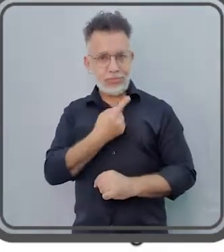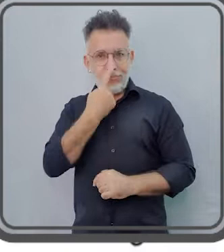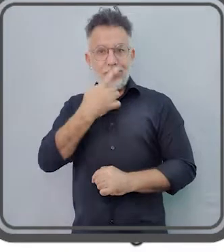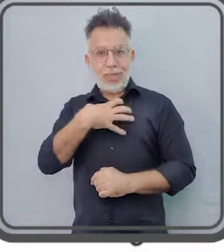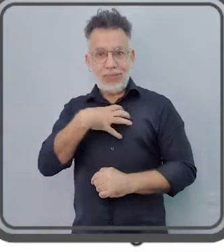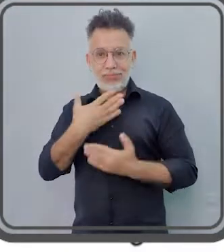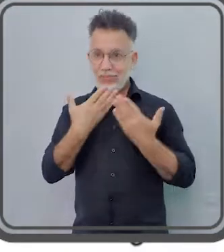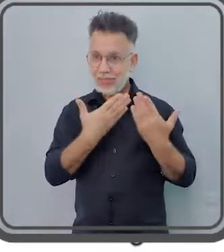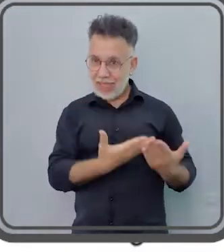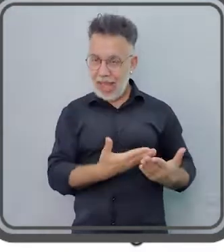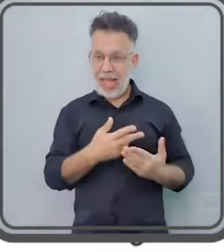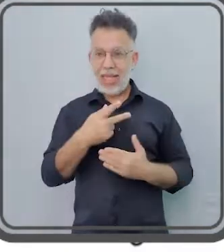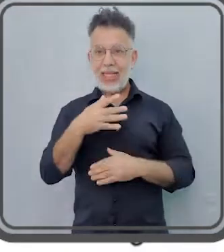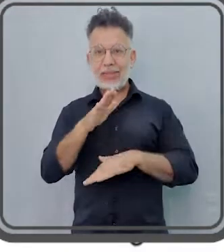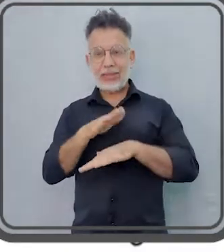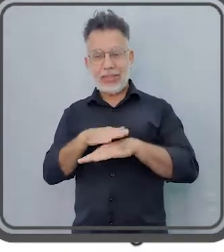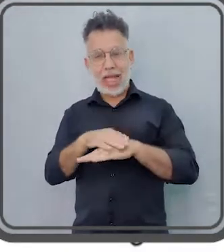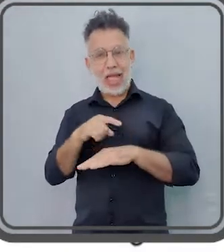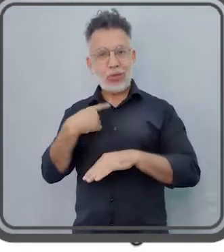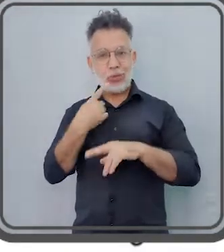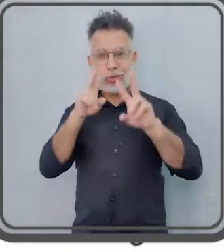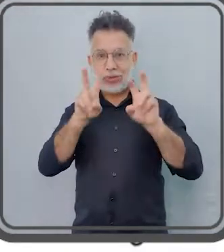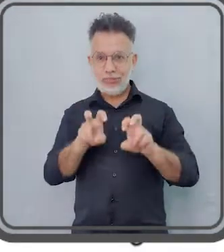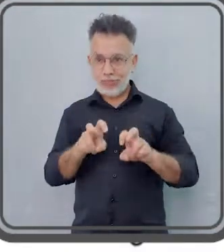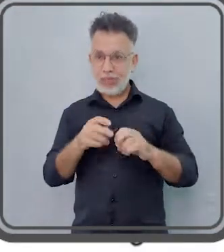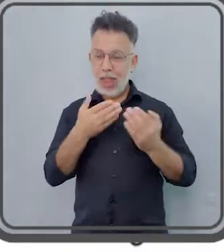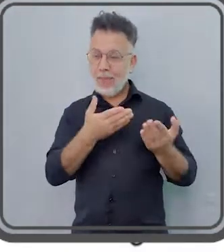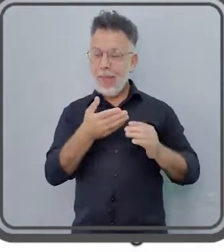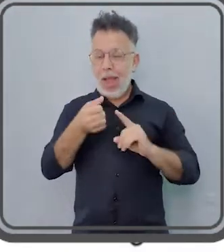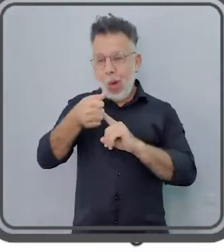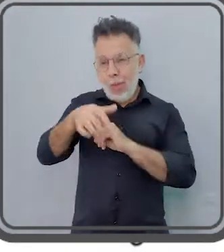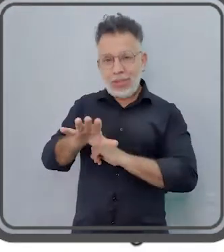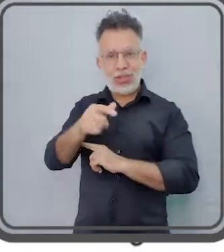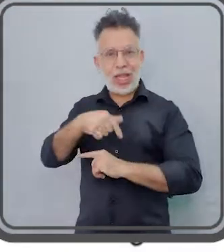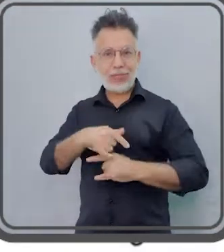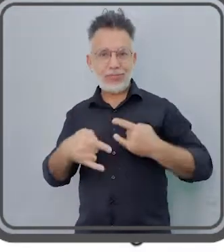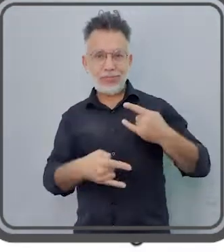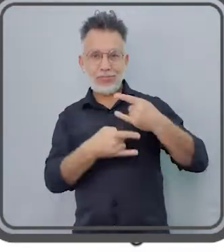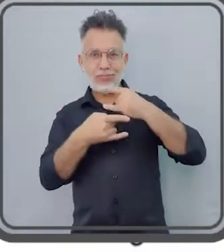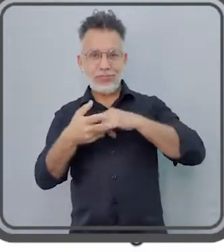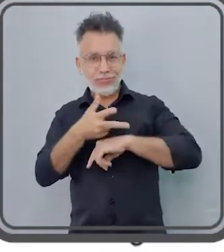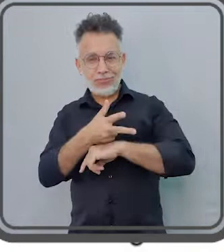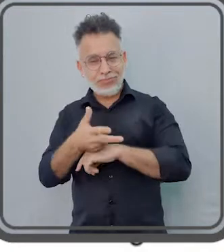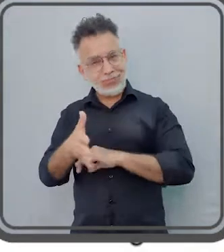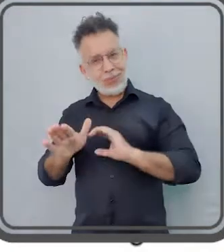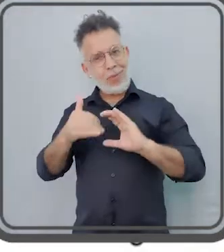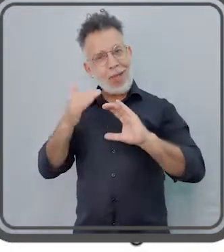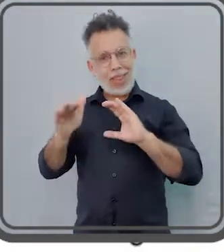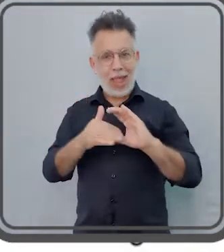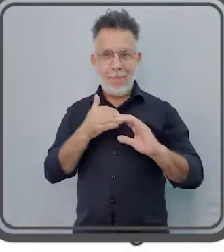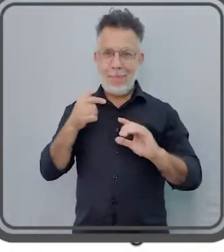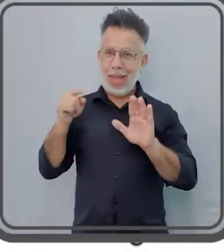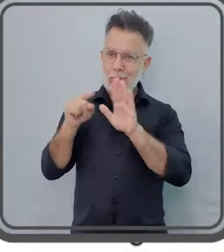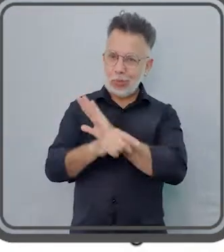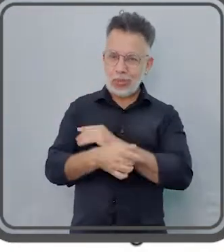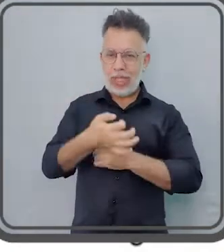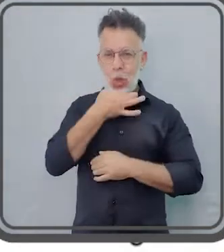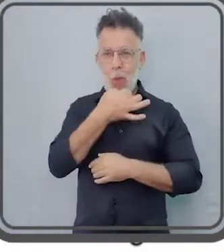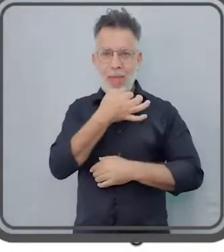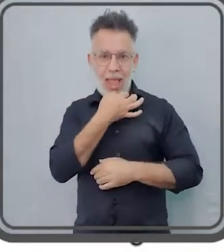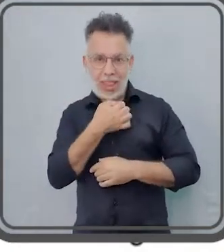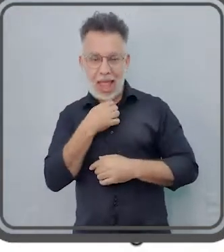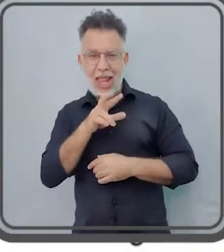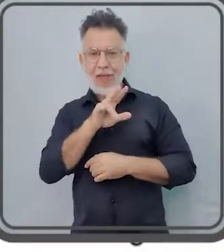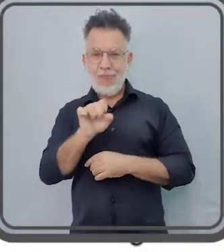Essa é a FIO, essa é a nossa pauta, que eu convido vocês para compartilharem essa live, interagirem aí no chat com a gente, mandarem perguntas,